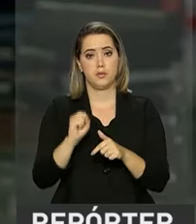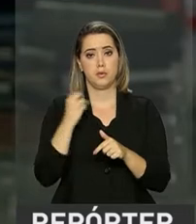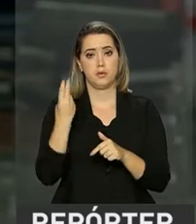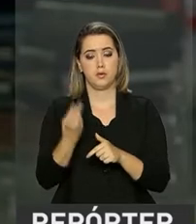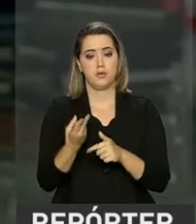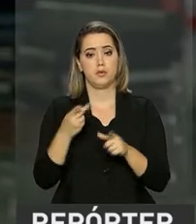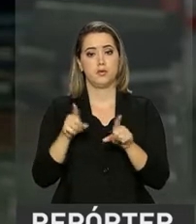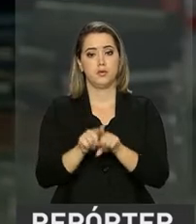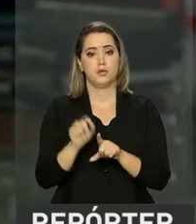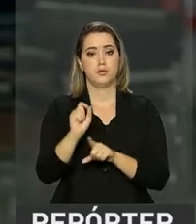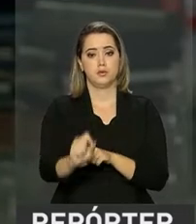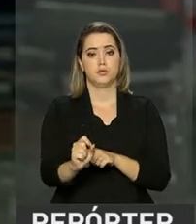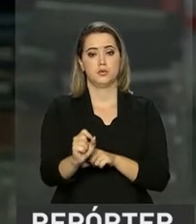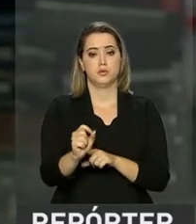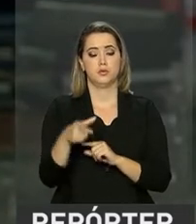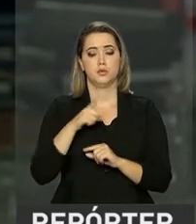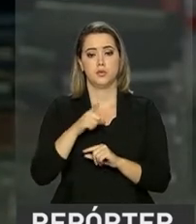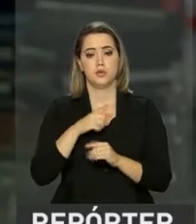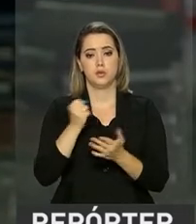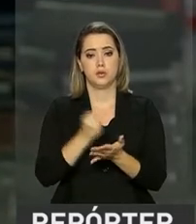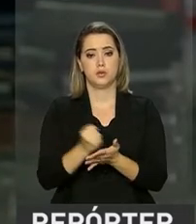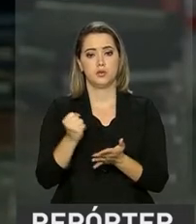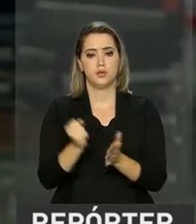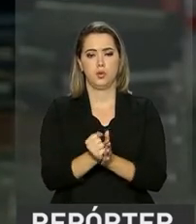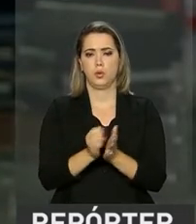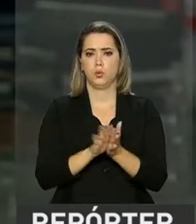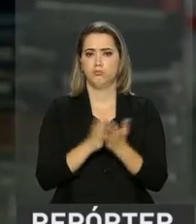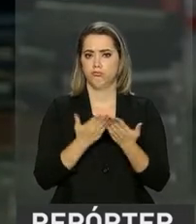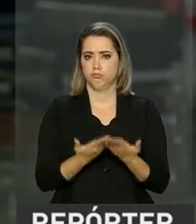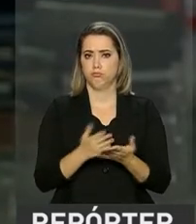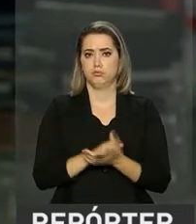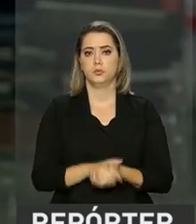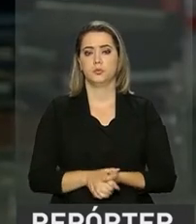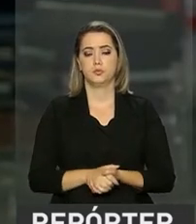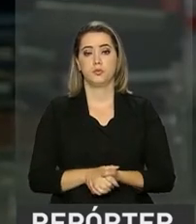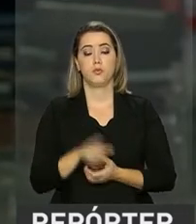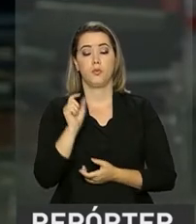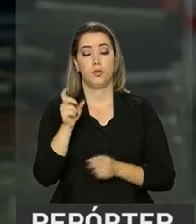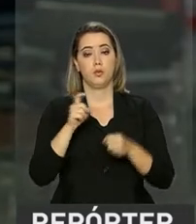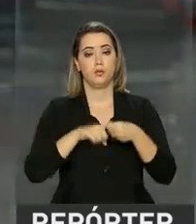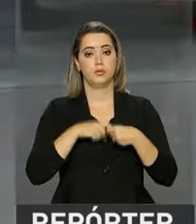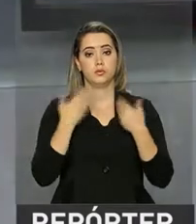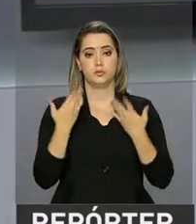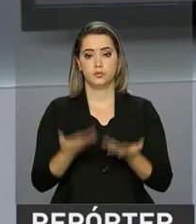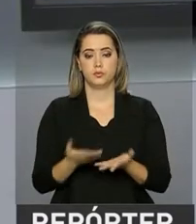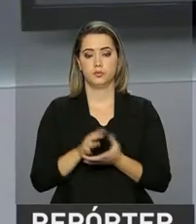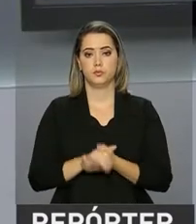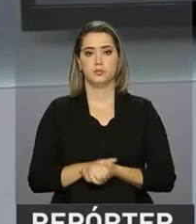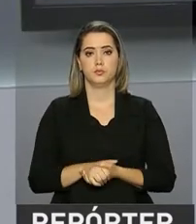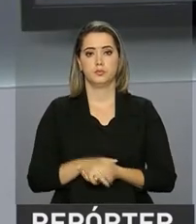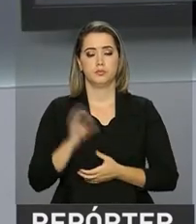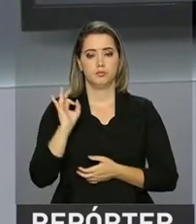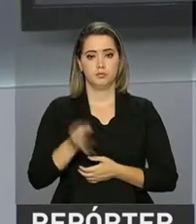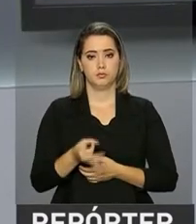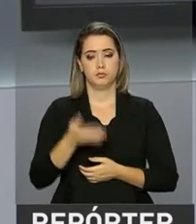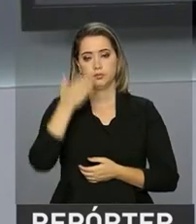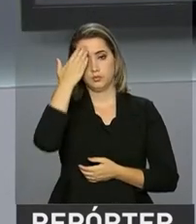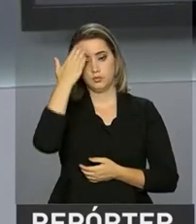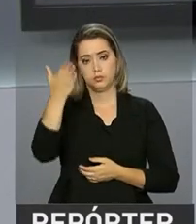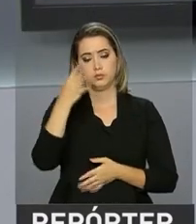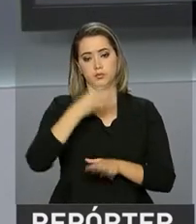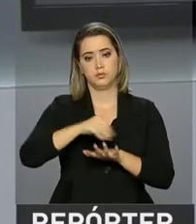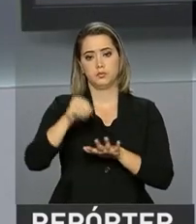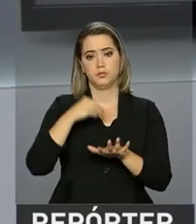empregada doméstica que ele tem contratado em sua residência eu voto com você no estúdio roberto passado paulo obrigado